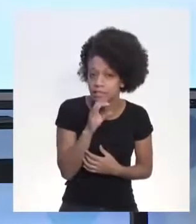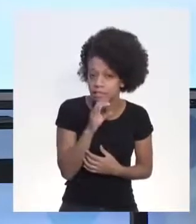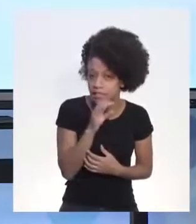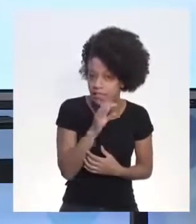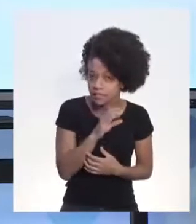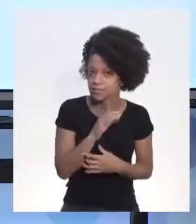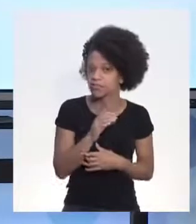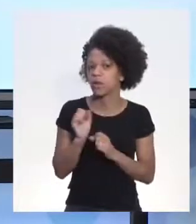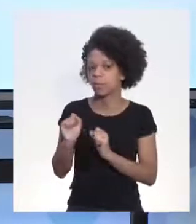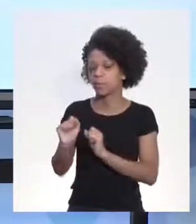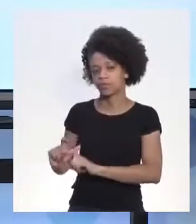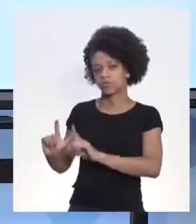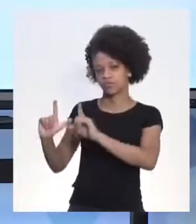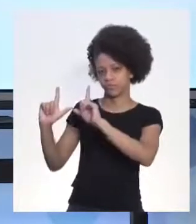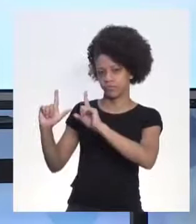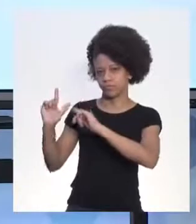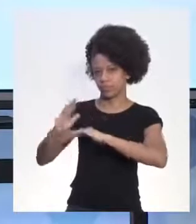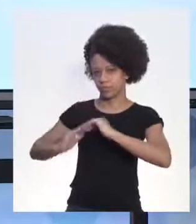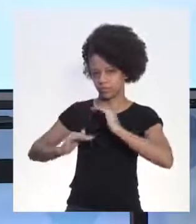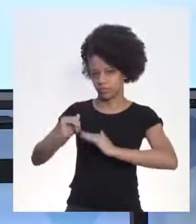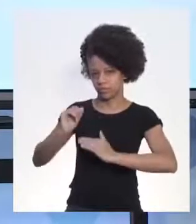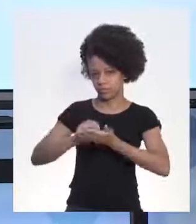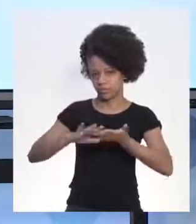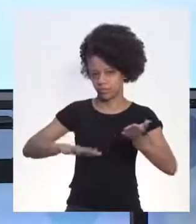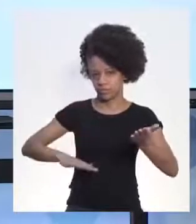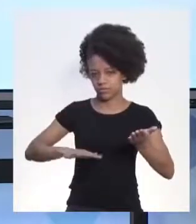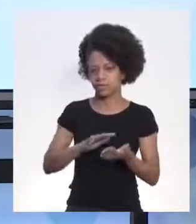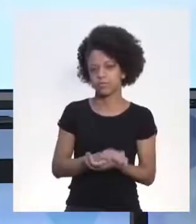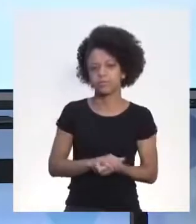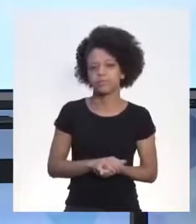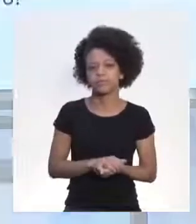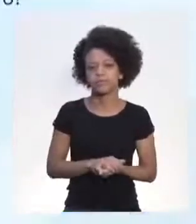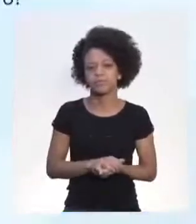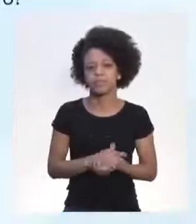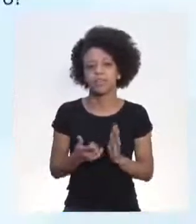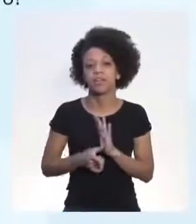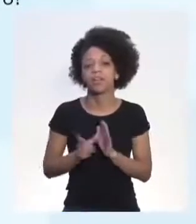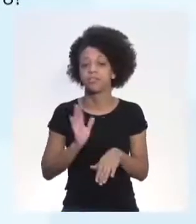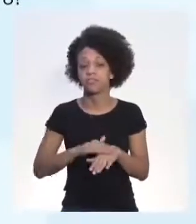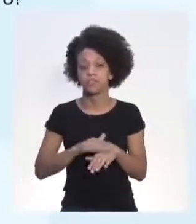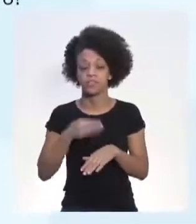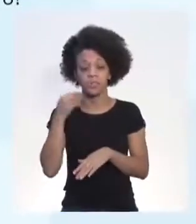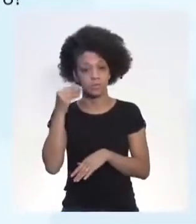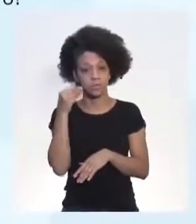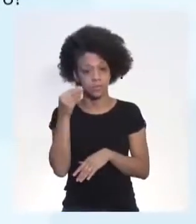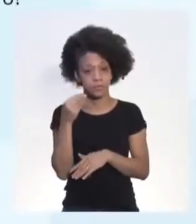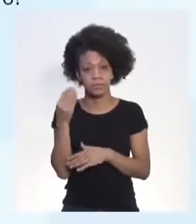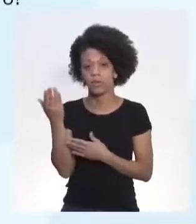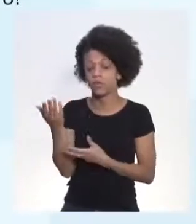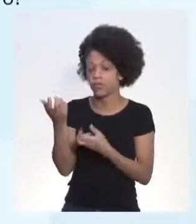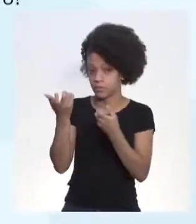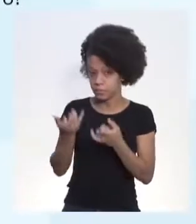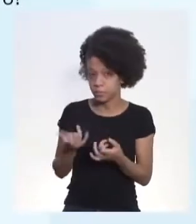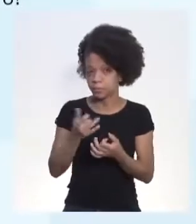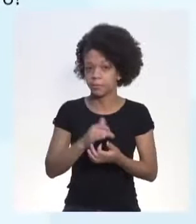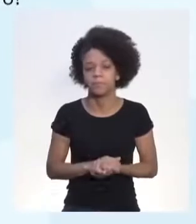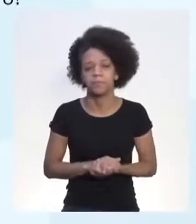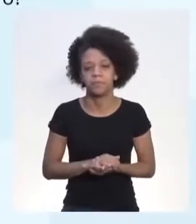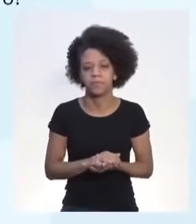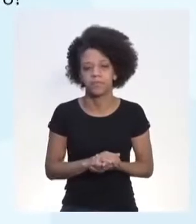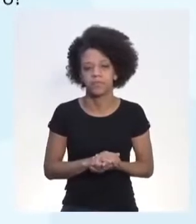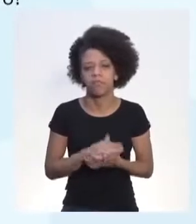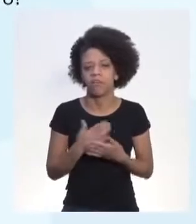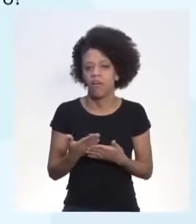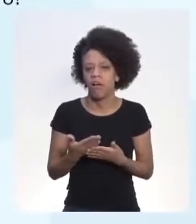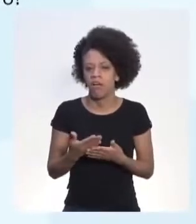na tela para eles, diretora da atividade? Então, tá assim, ó. Antes de eu fazer o experimento, eu vou falar o seguinte. Então, eu construí ele